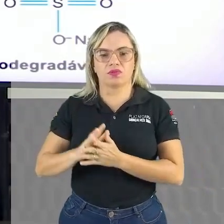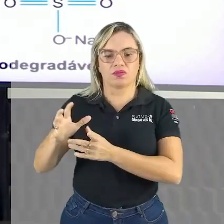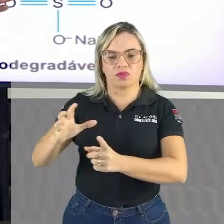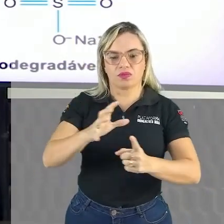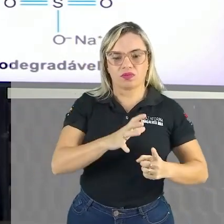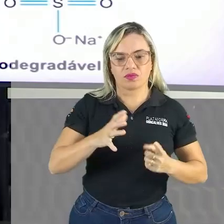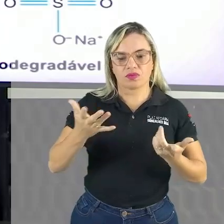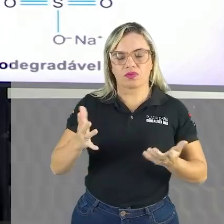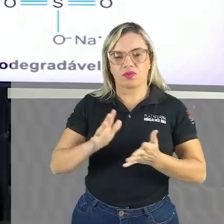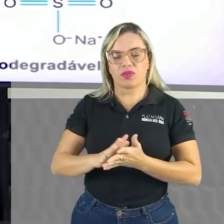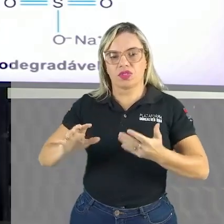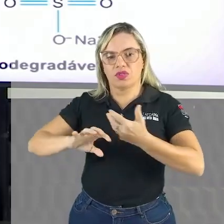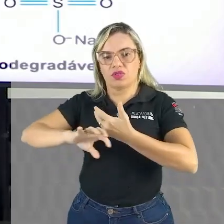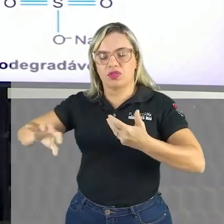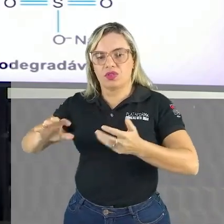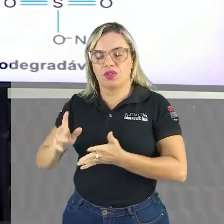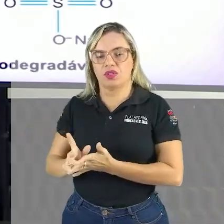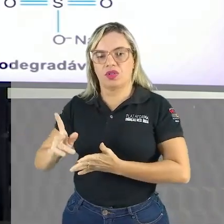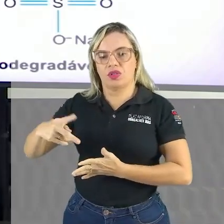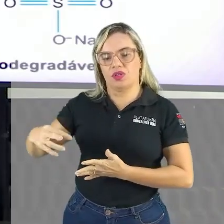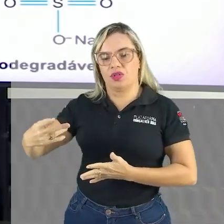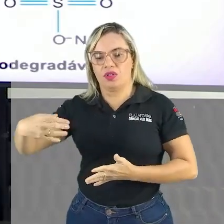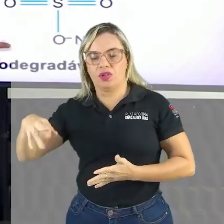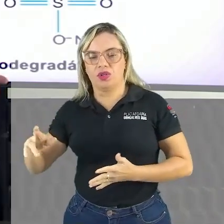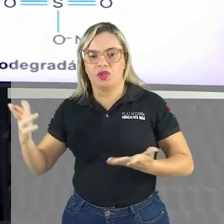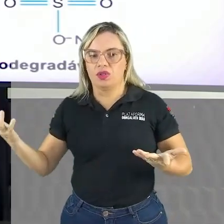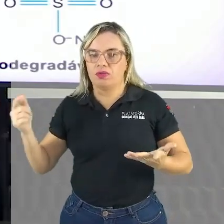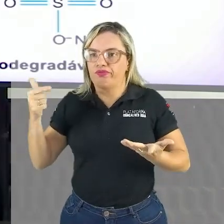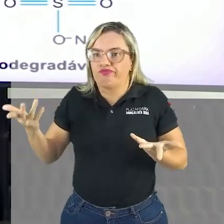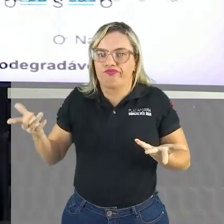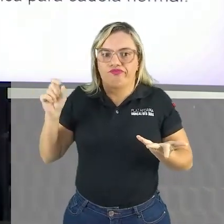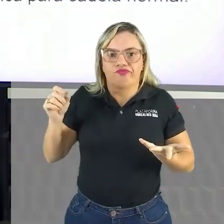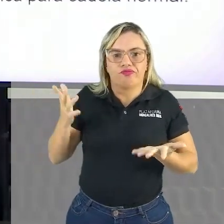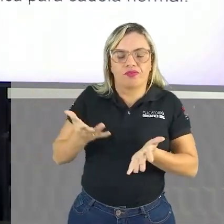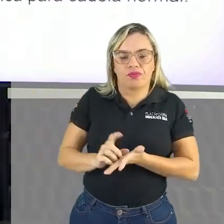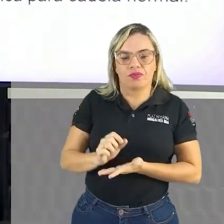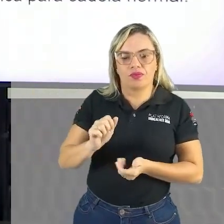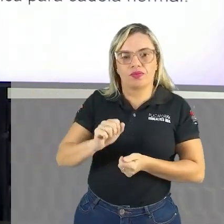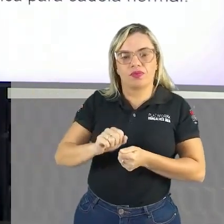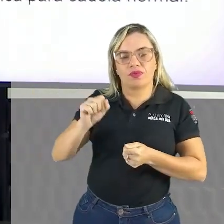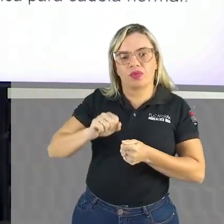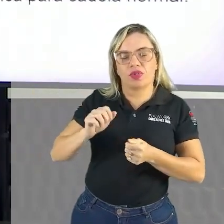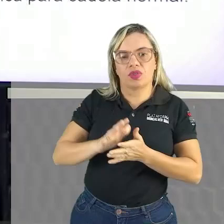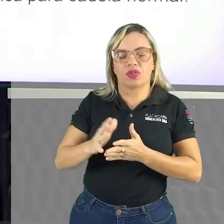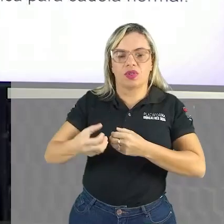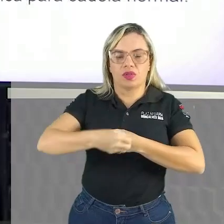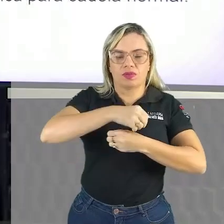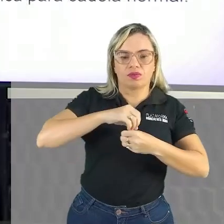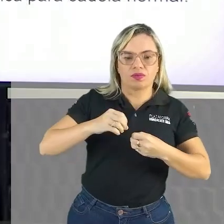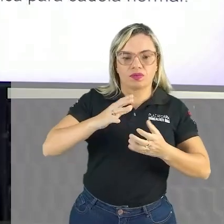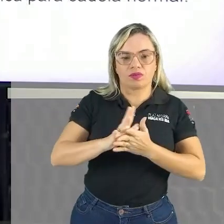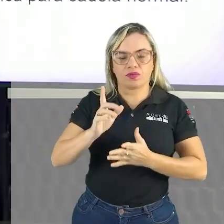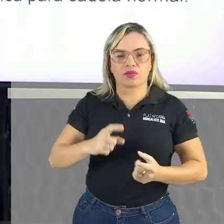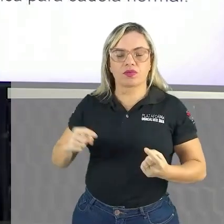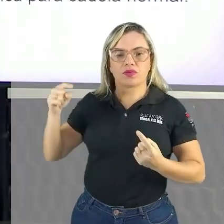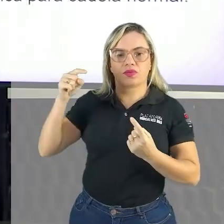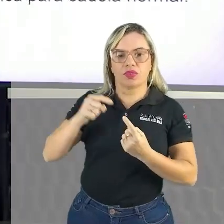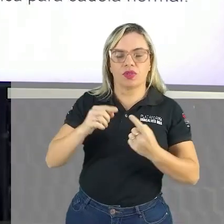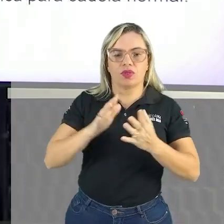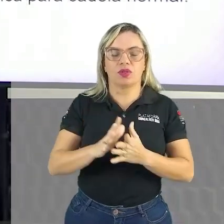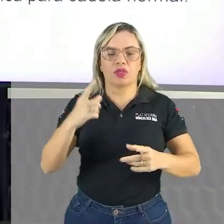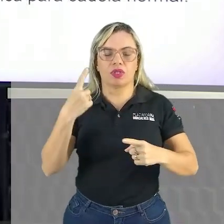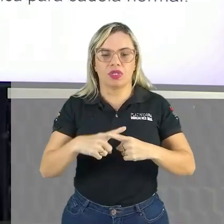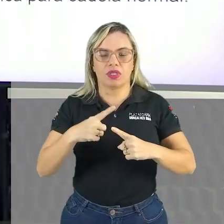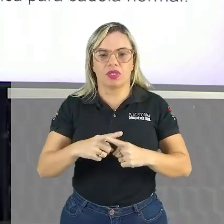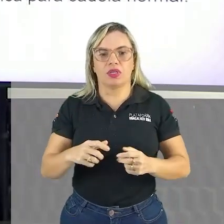meu filho tira a parte polar, tu tirou todo o funcionamento da molécula, entendeu? Que precisa ter uma parte polar e outra